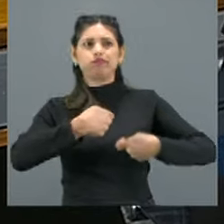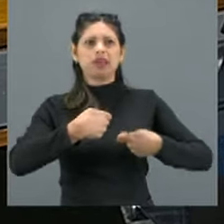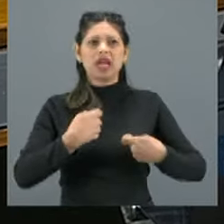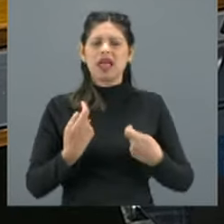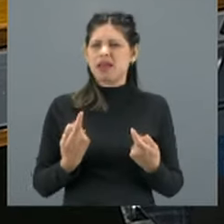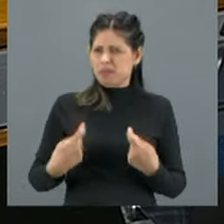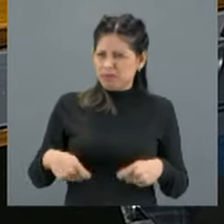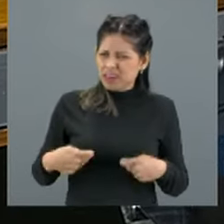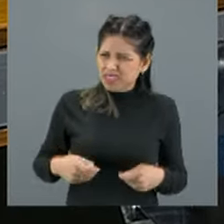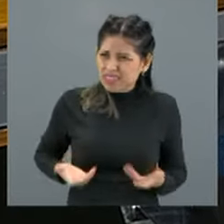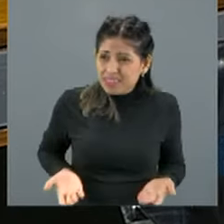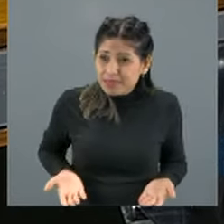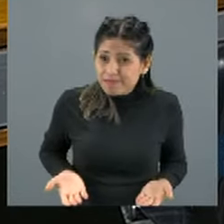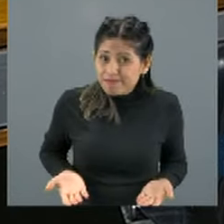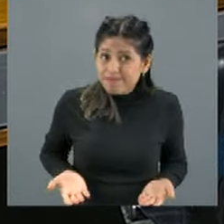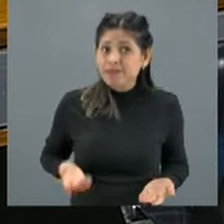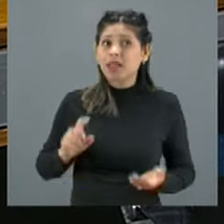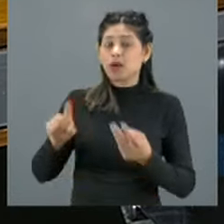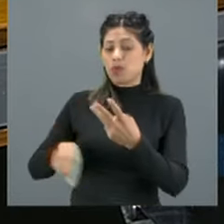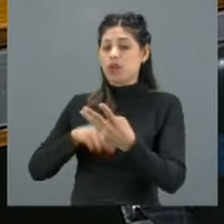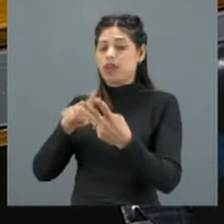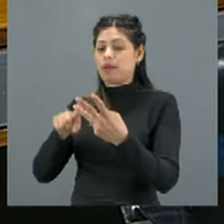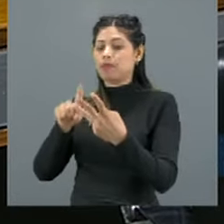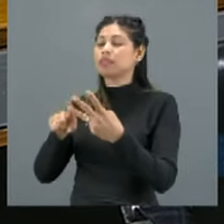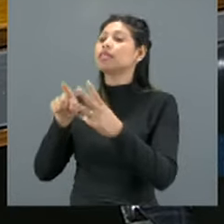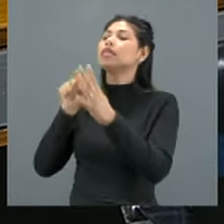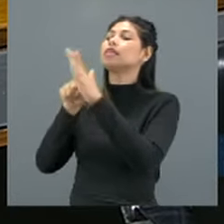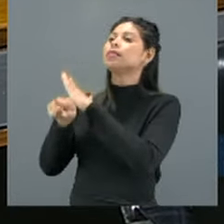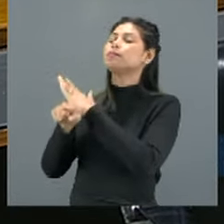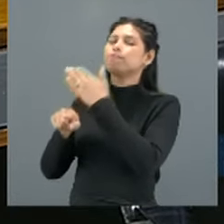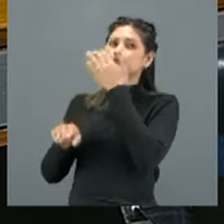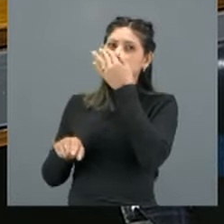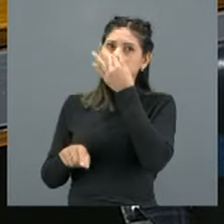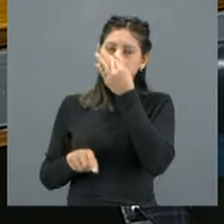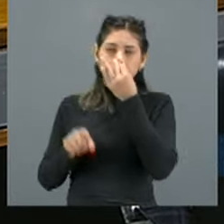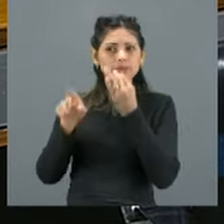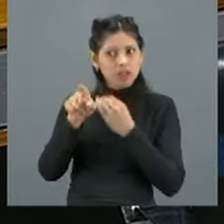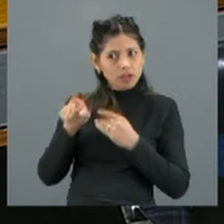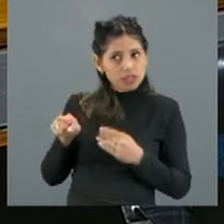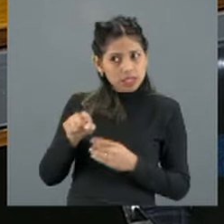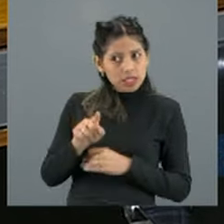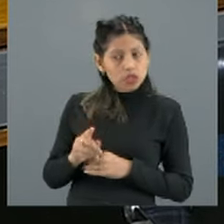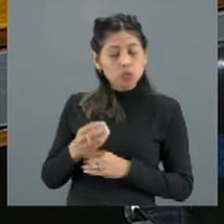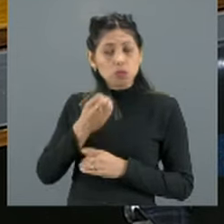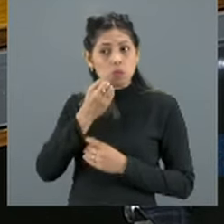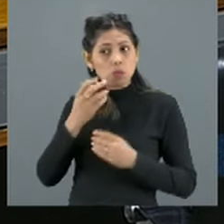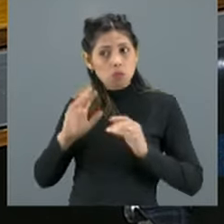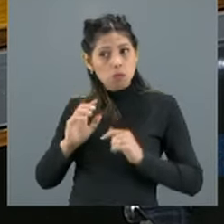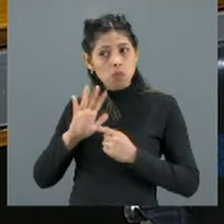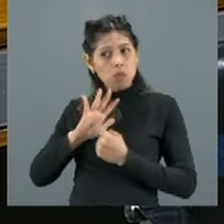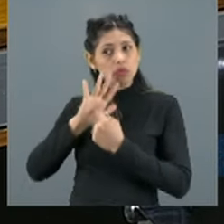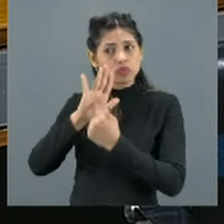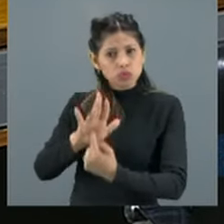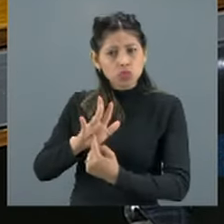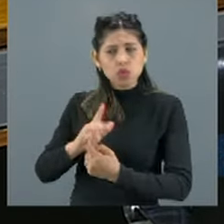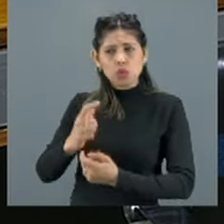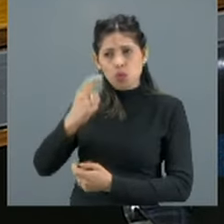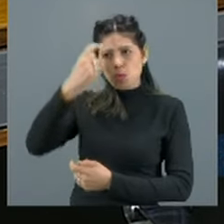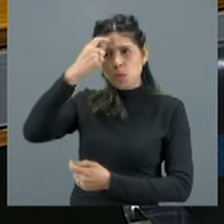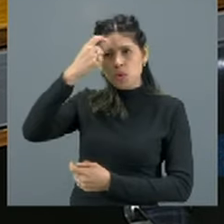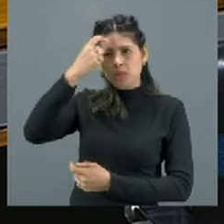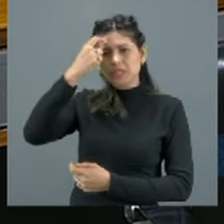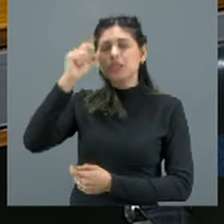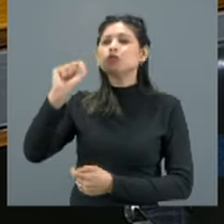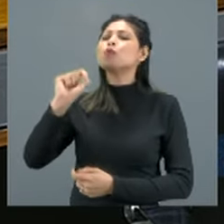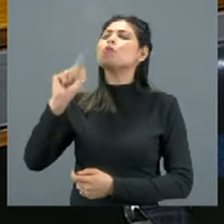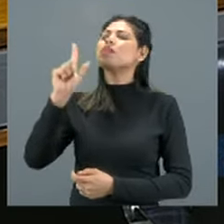ter duas rodadas, Plínio, uma terceira pergunta é: o senhor mostrou bem, mais uma vez, consciência do que são as